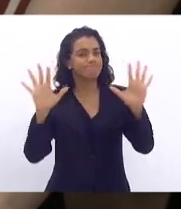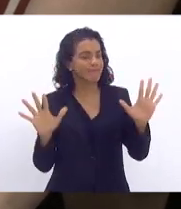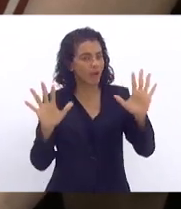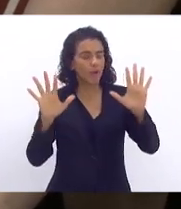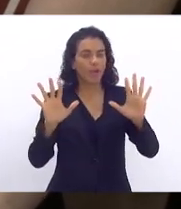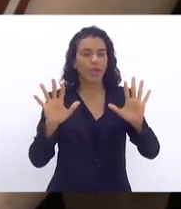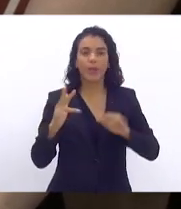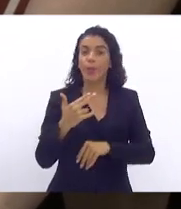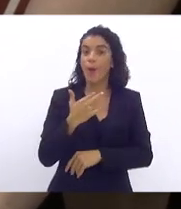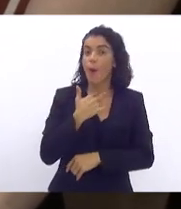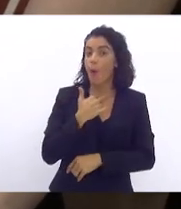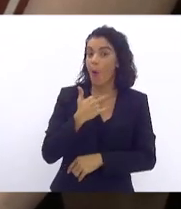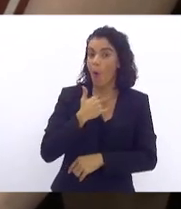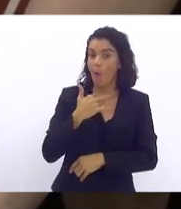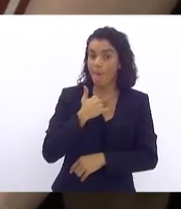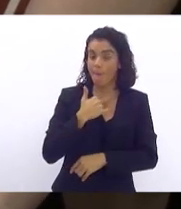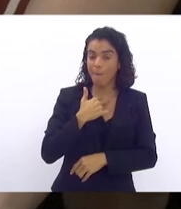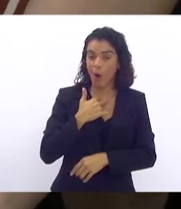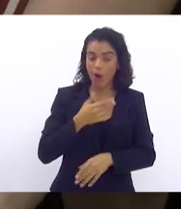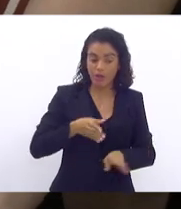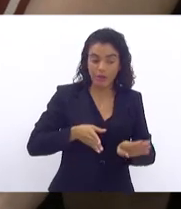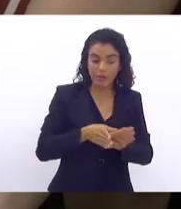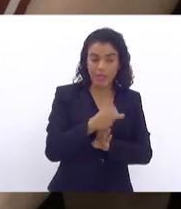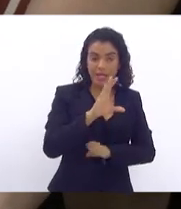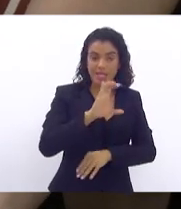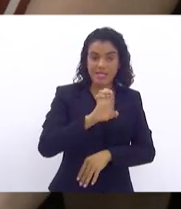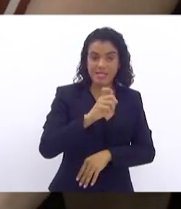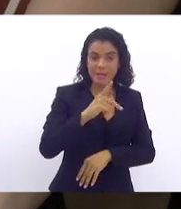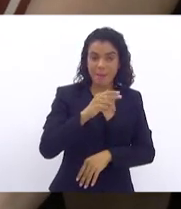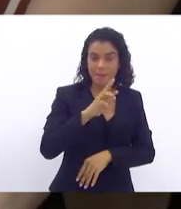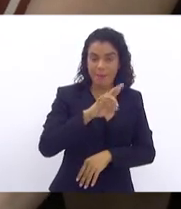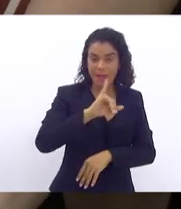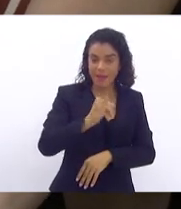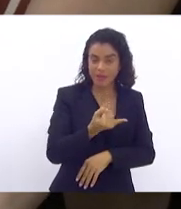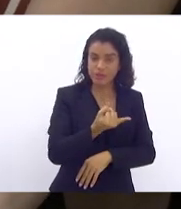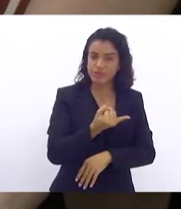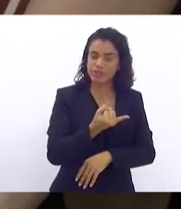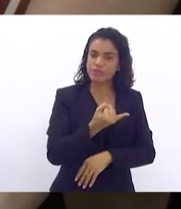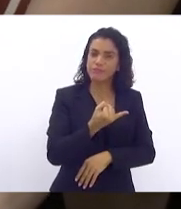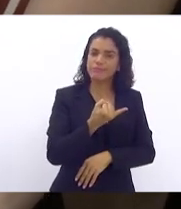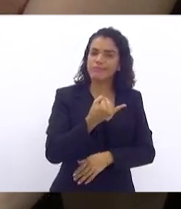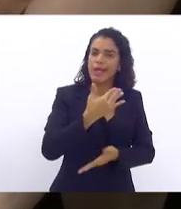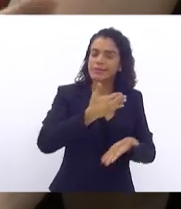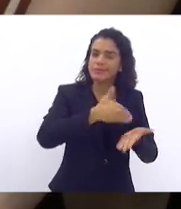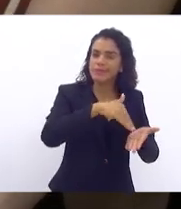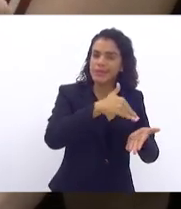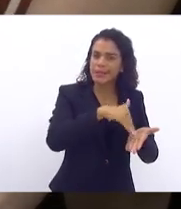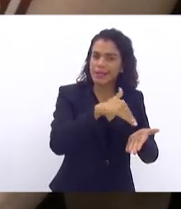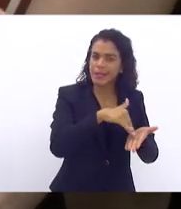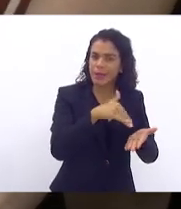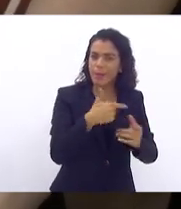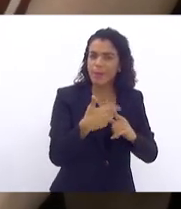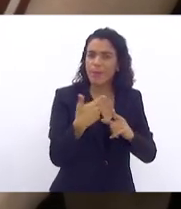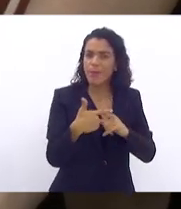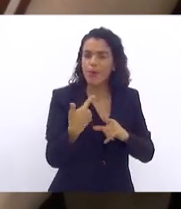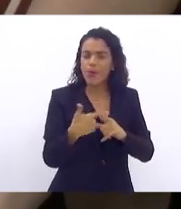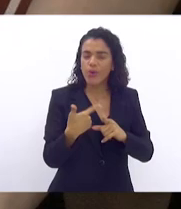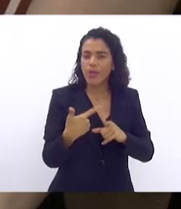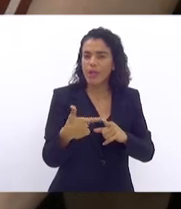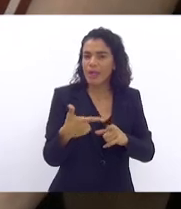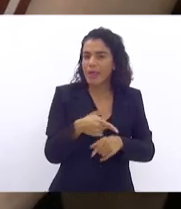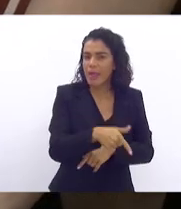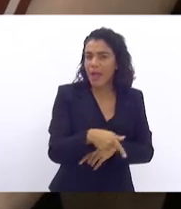não podia delegar a CEPERJ a atribuição natural de uma secretaria, porque você estava usurpando